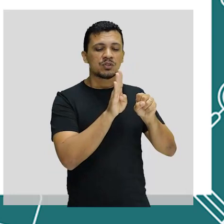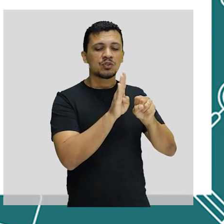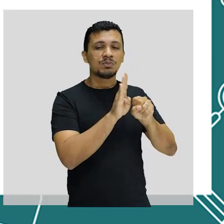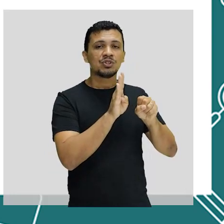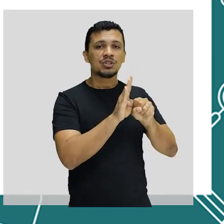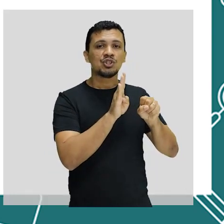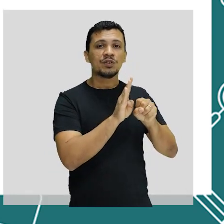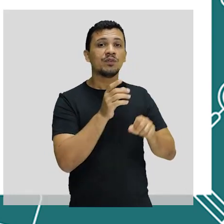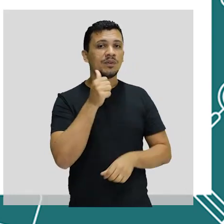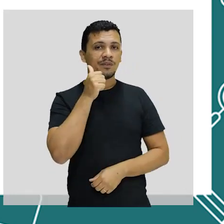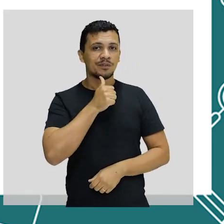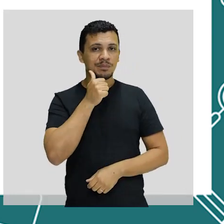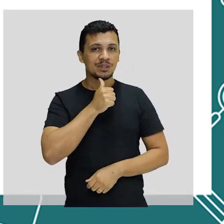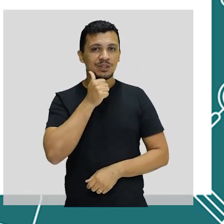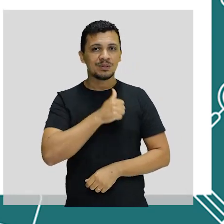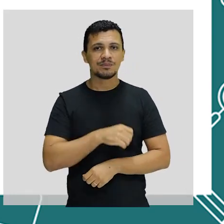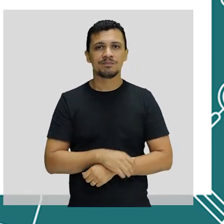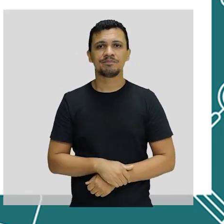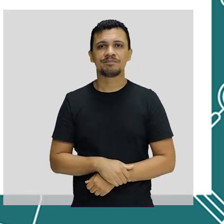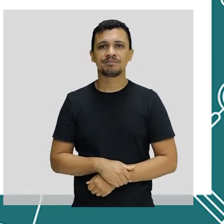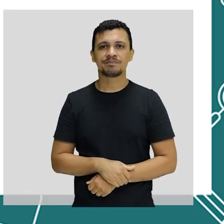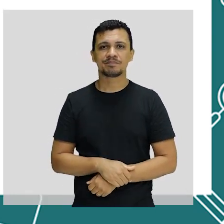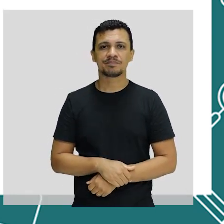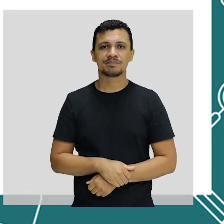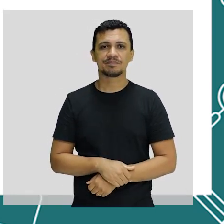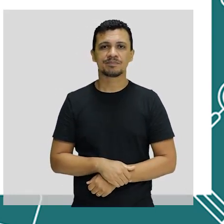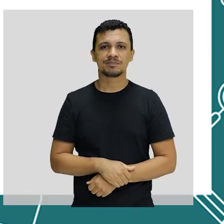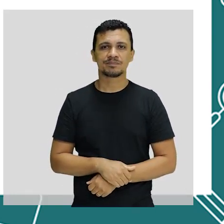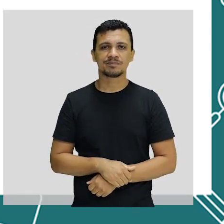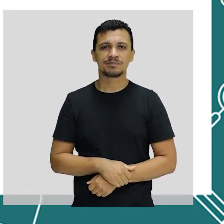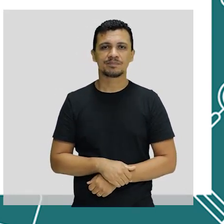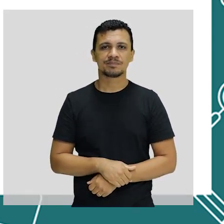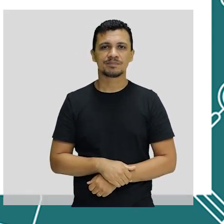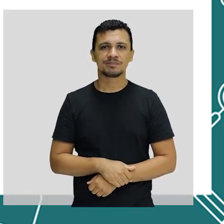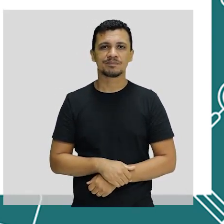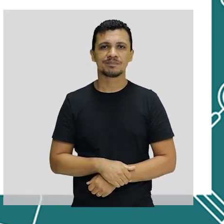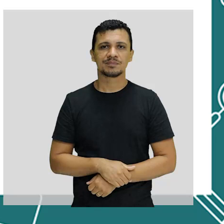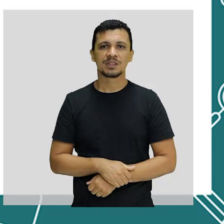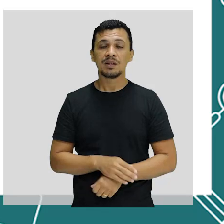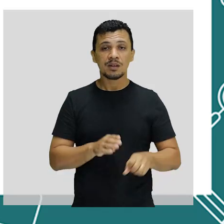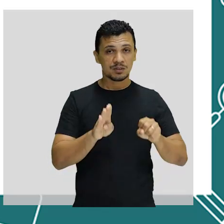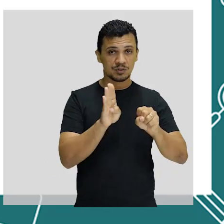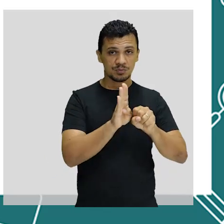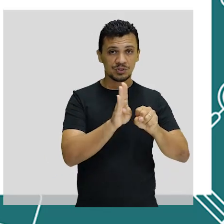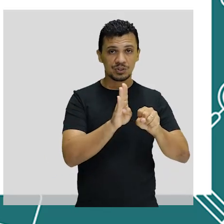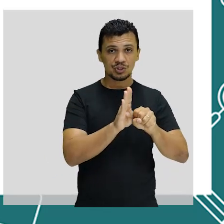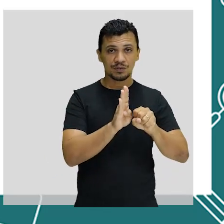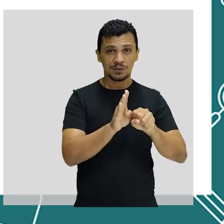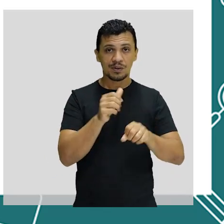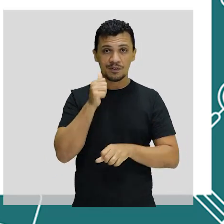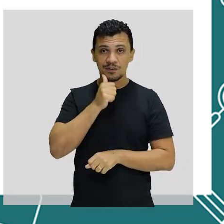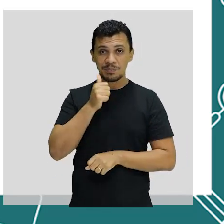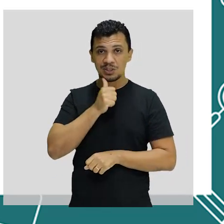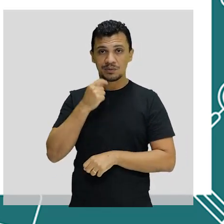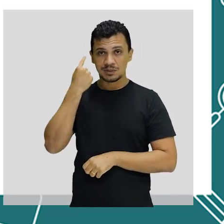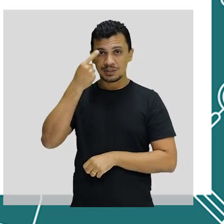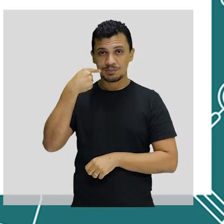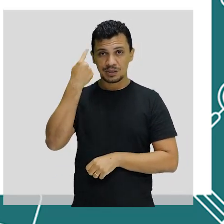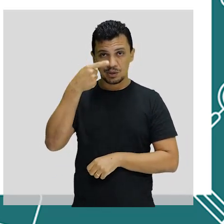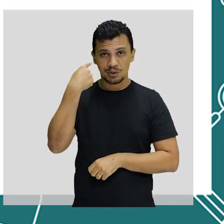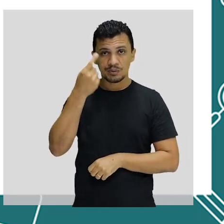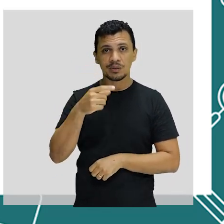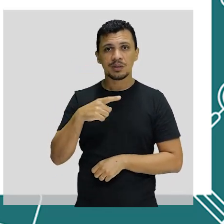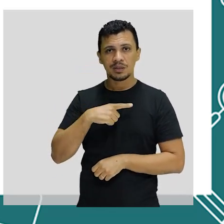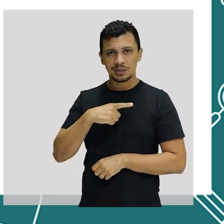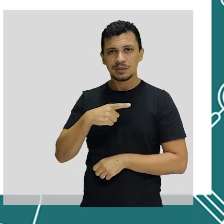Substantivos femininos, substantivos femininos, tá? Então, os substantivos femininos em espanhol